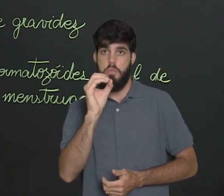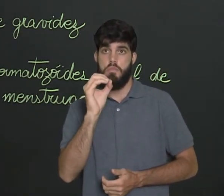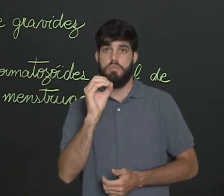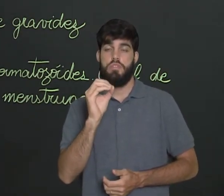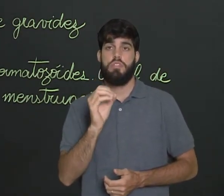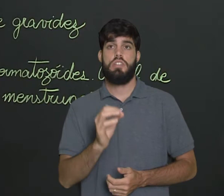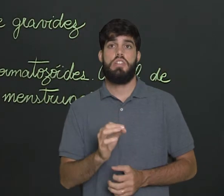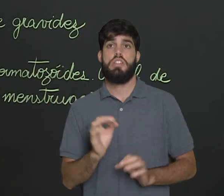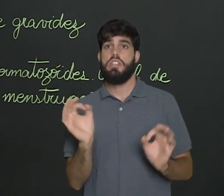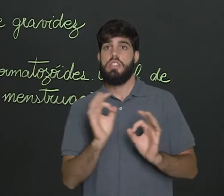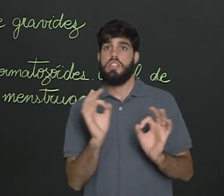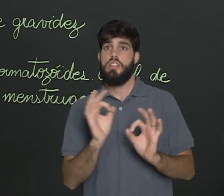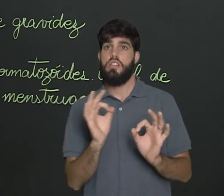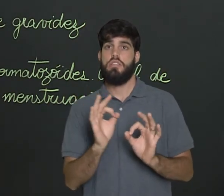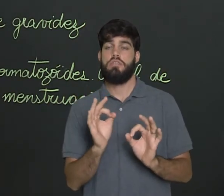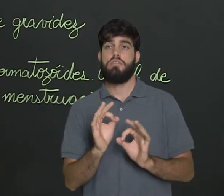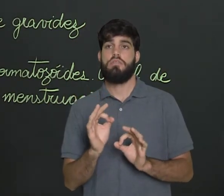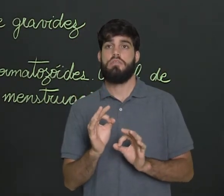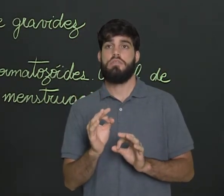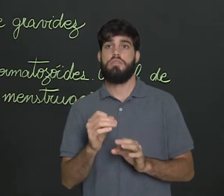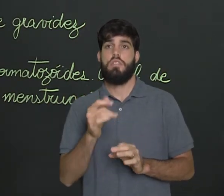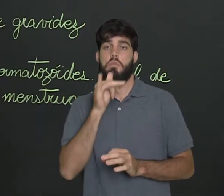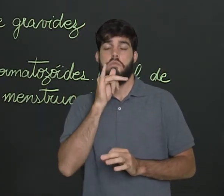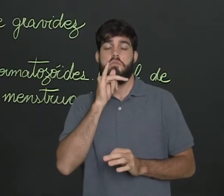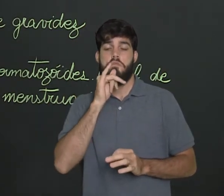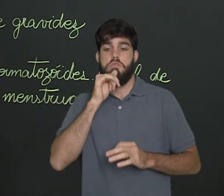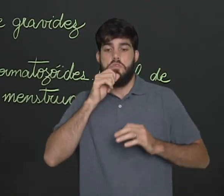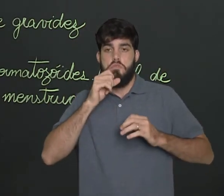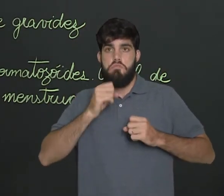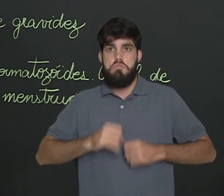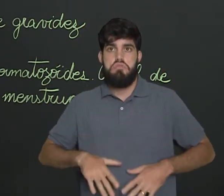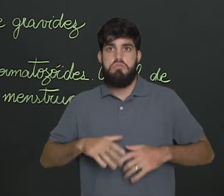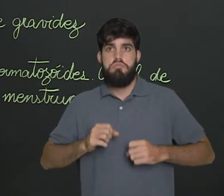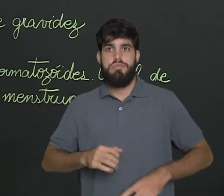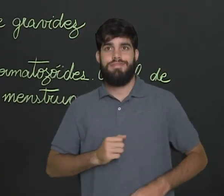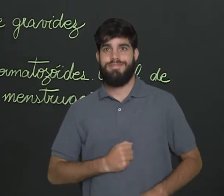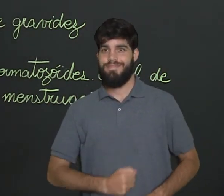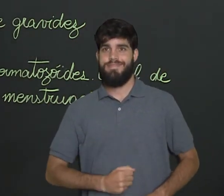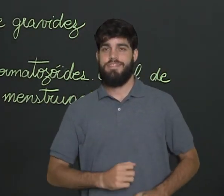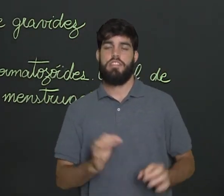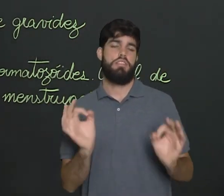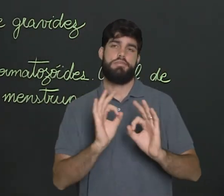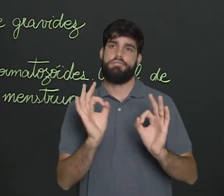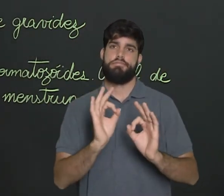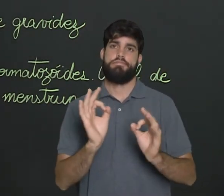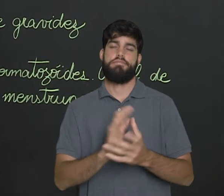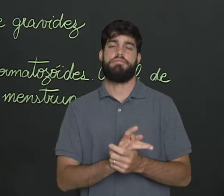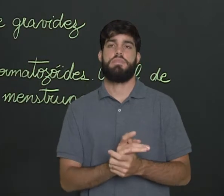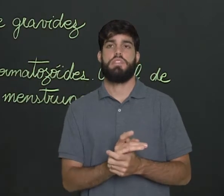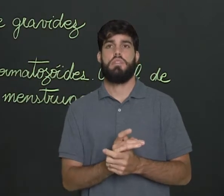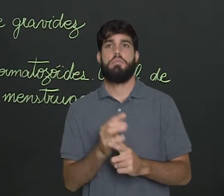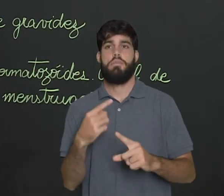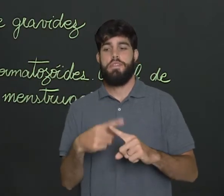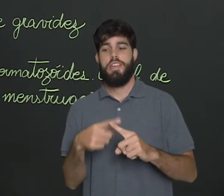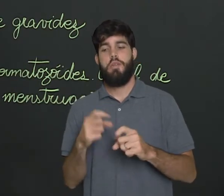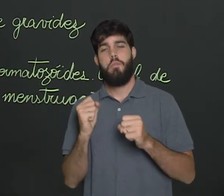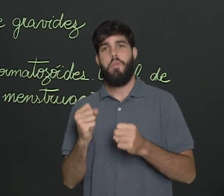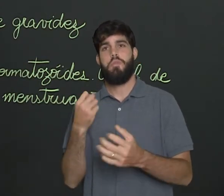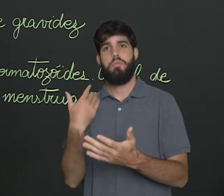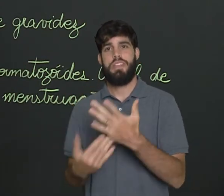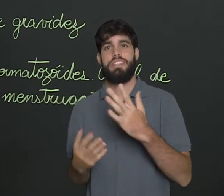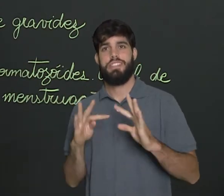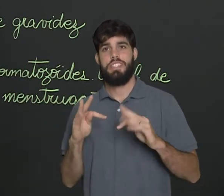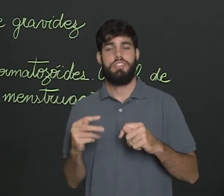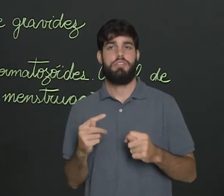tenho um embriãozinho fixado aqui, não é nada interessante que eu perca o meu endométrio. Se eu perder o endométrio, a